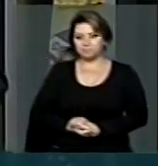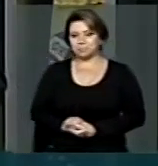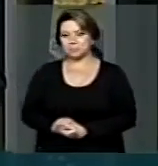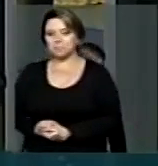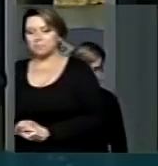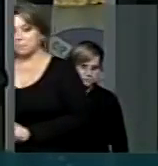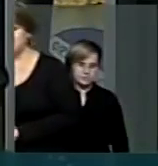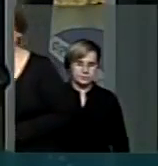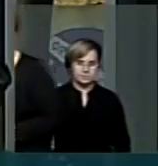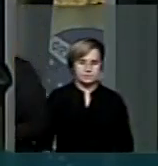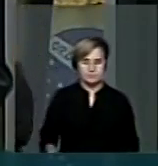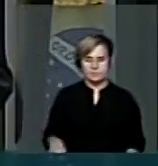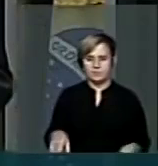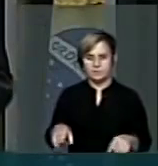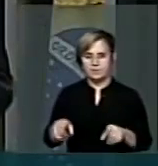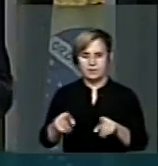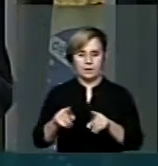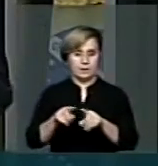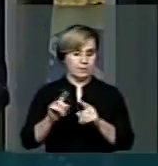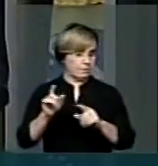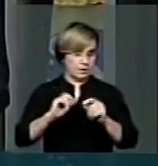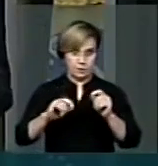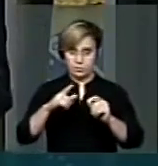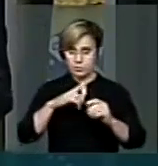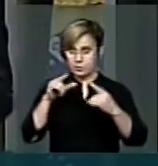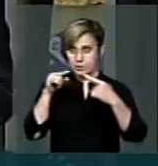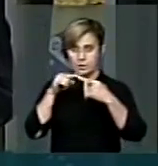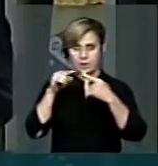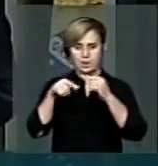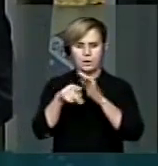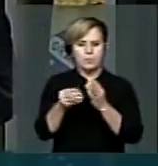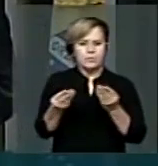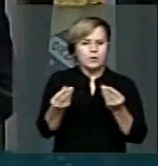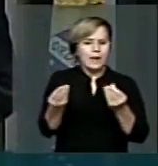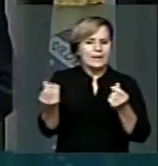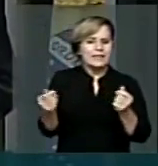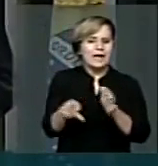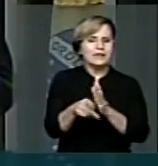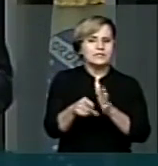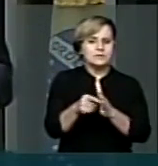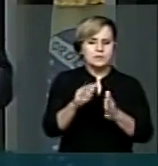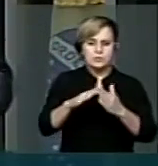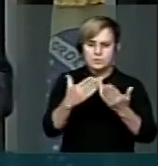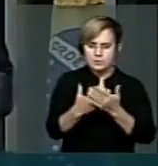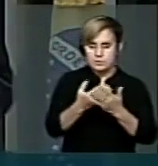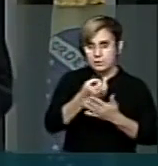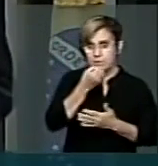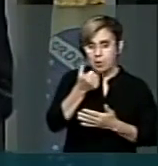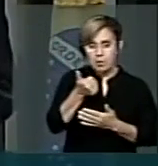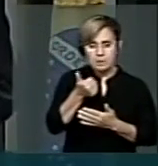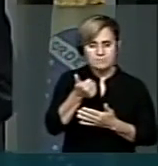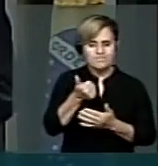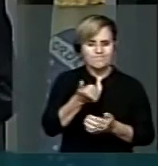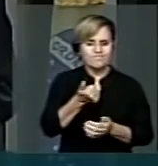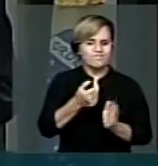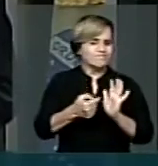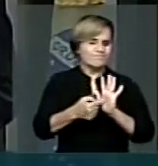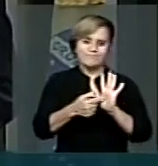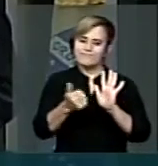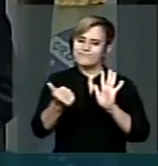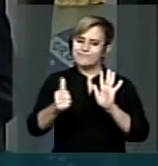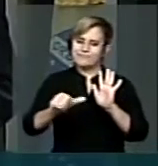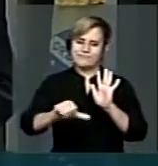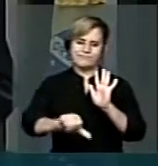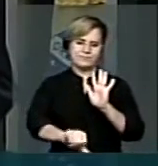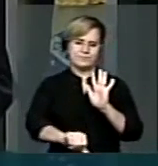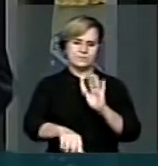população. Mas no que diz respeito à qualidade da escola, os números são lamentáveis. Os números